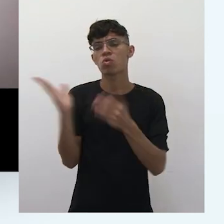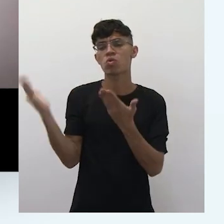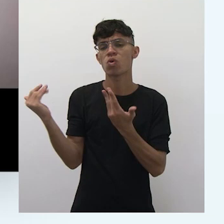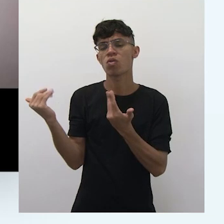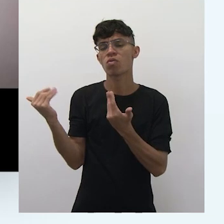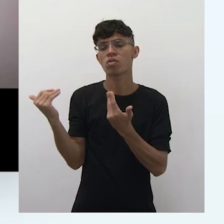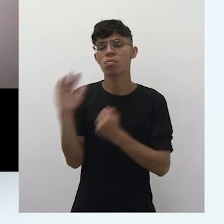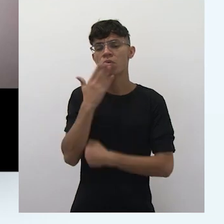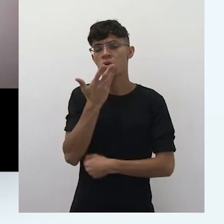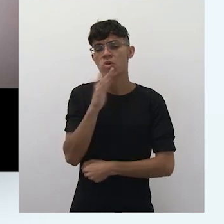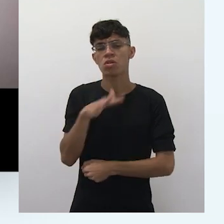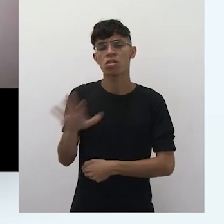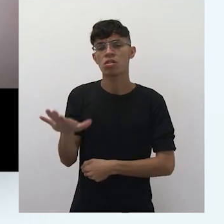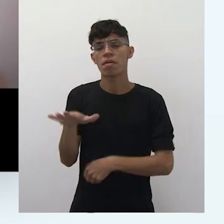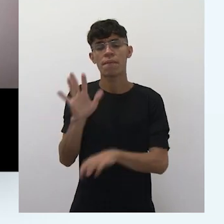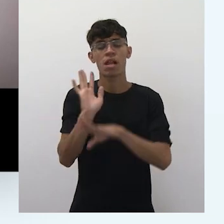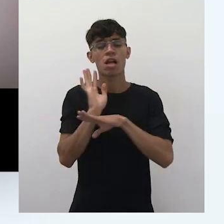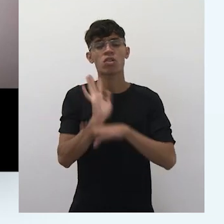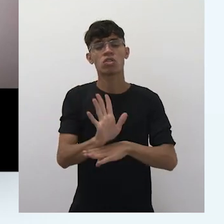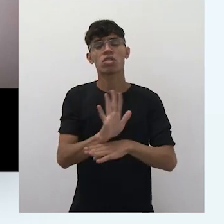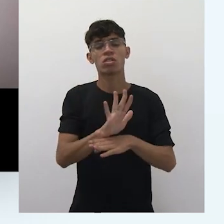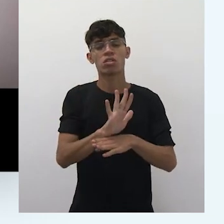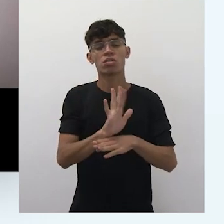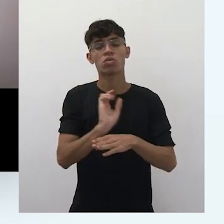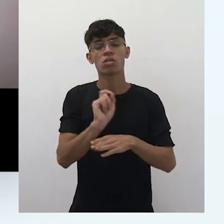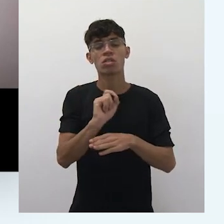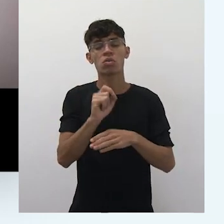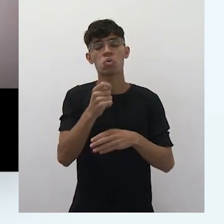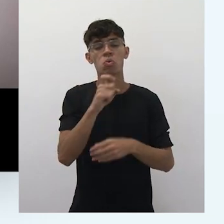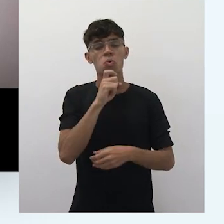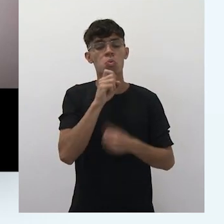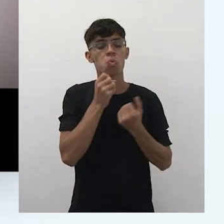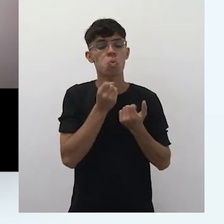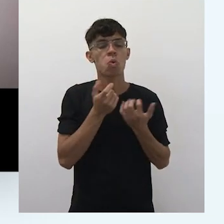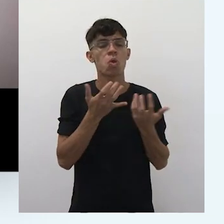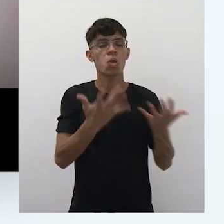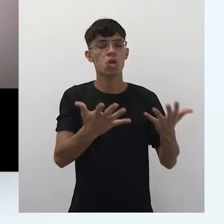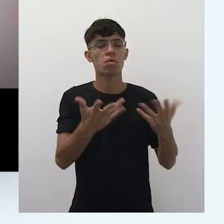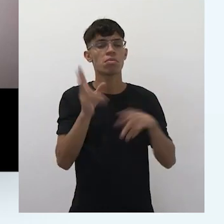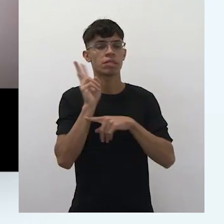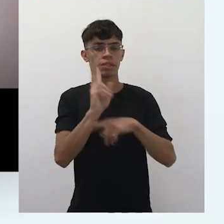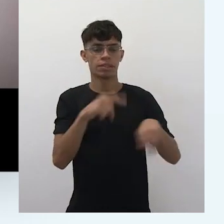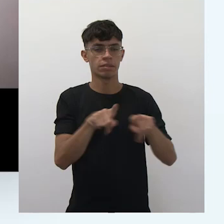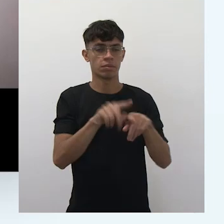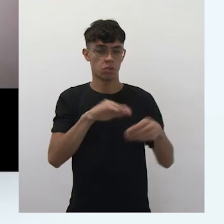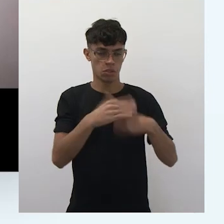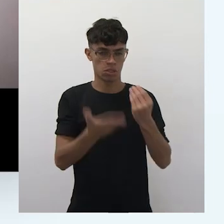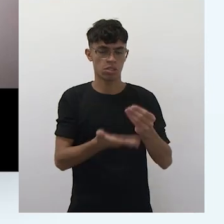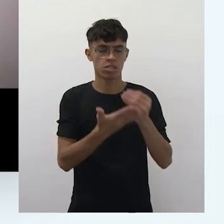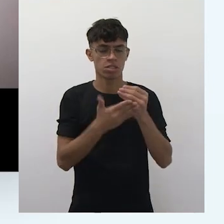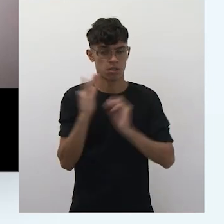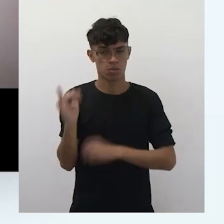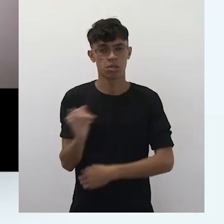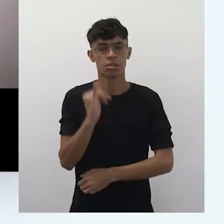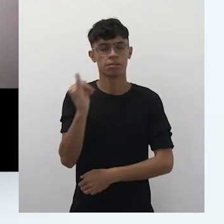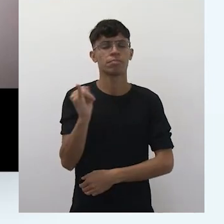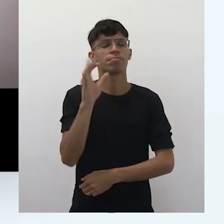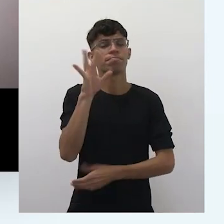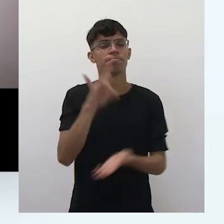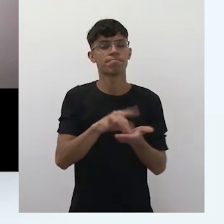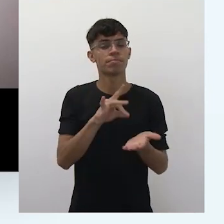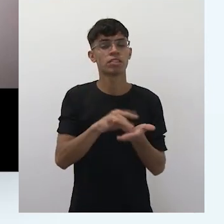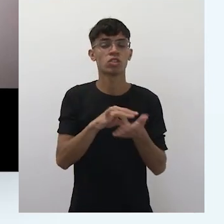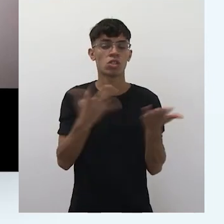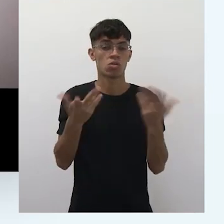na preservação do meio ambiente, que é tão importante, né? Sem dúvida. E a resposta